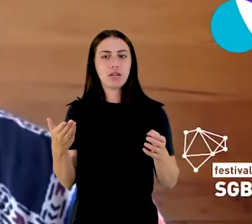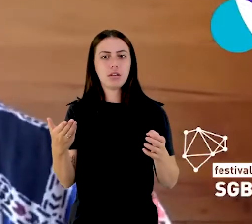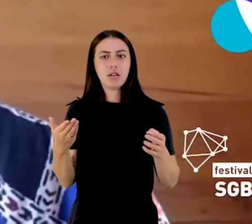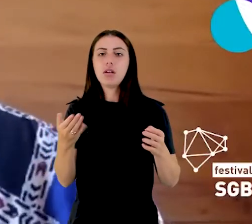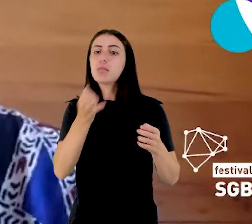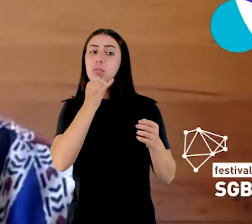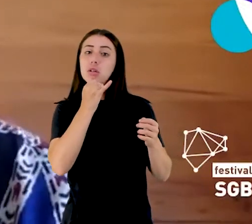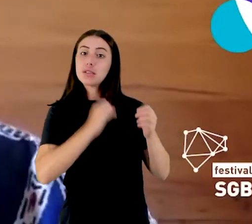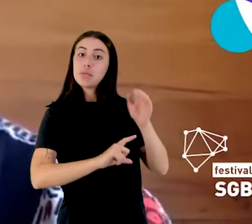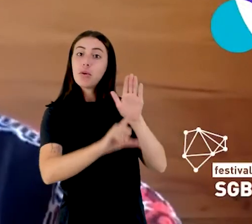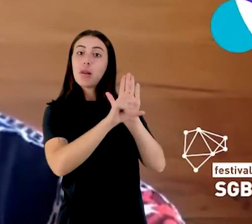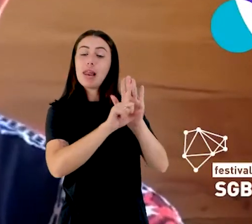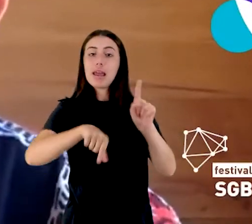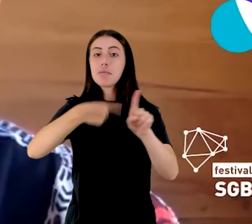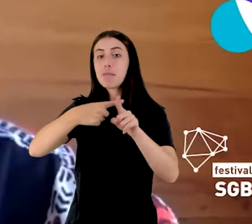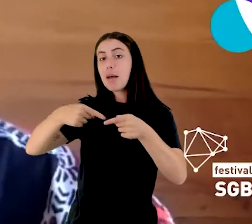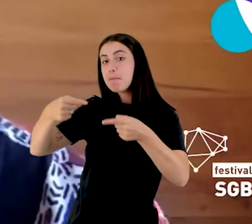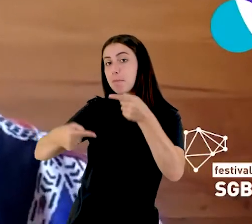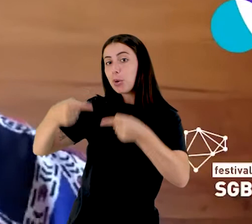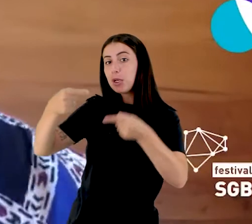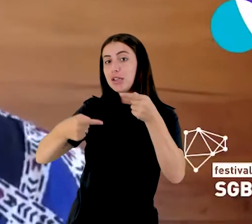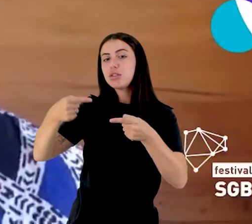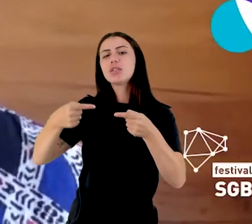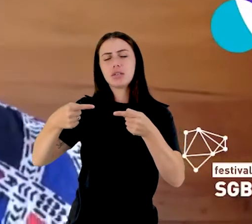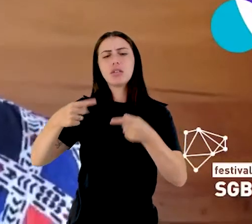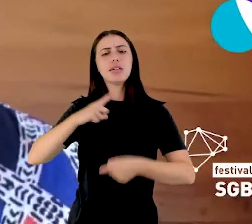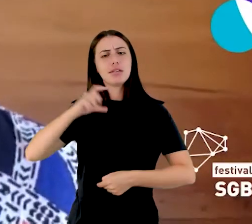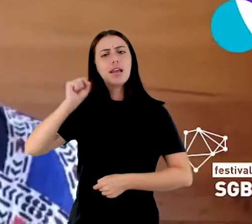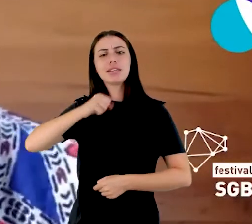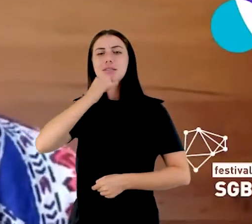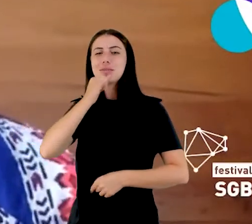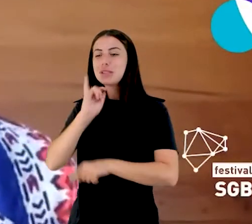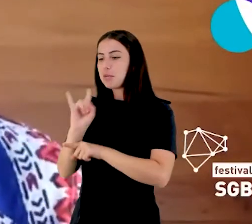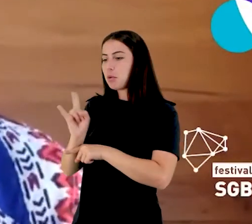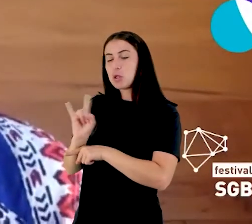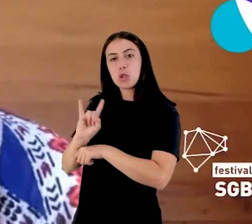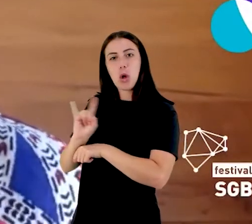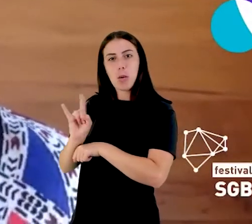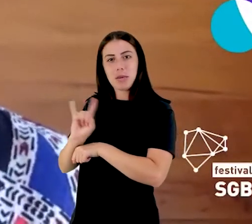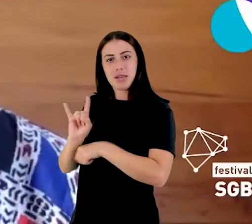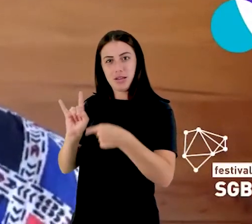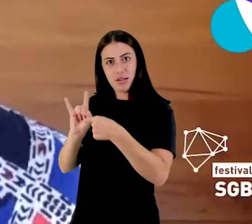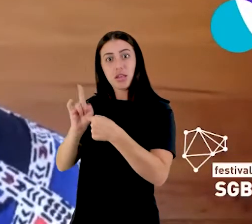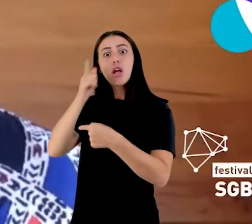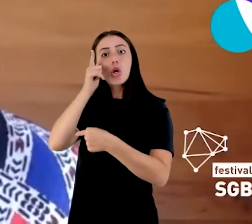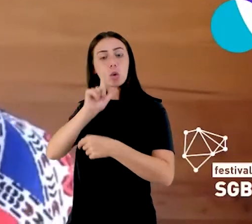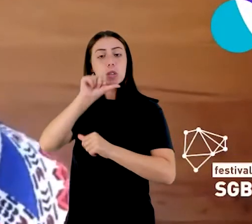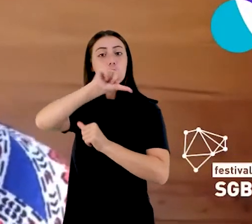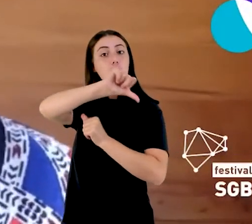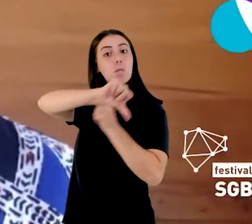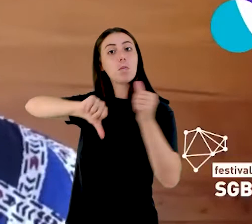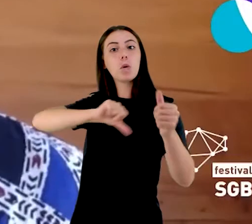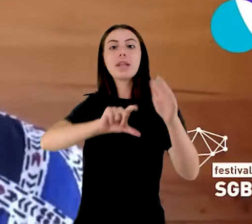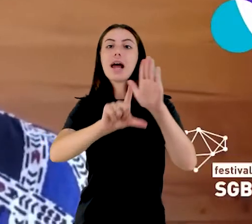ele pode mudar uma estrutura. E quando a gente fala de mudar a estrutura, a gente está falando de leis e políticas. É possível, e já temos histórias